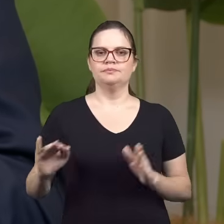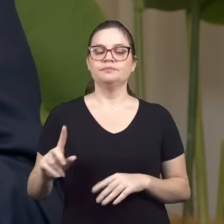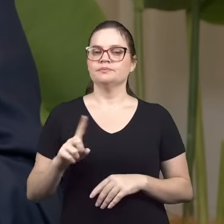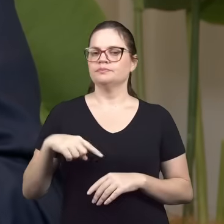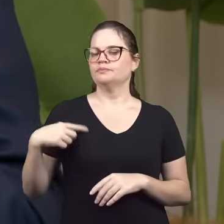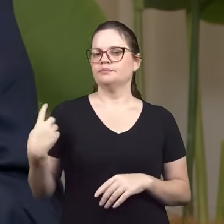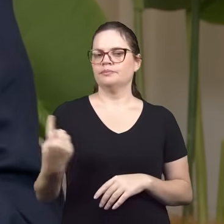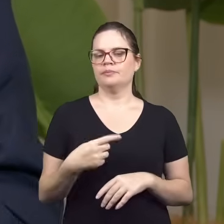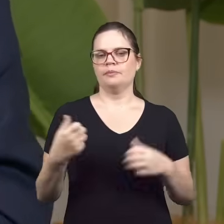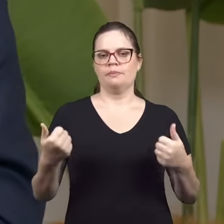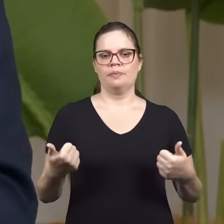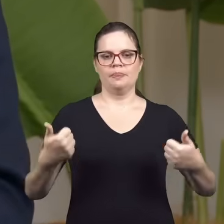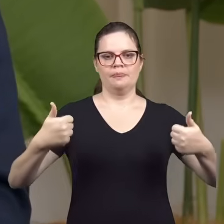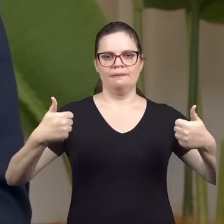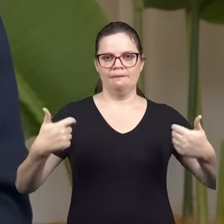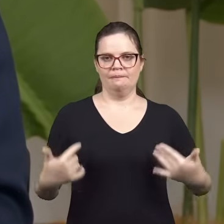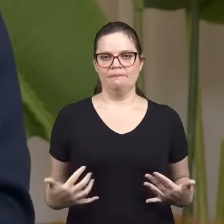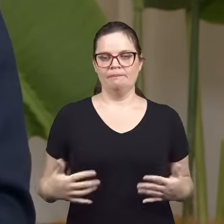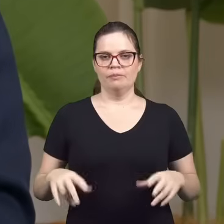nós falamos de